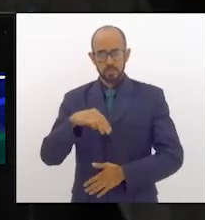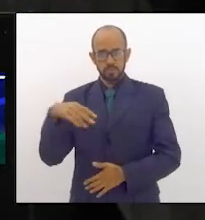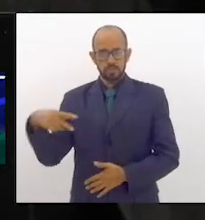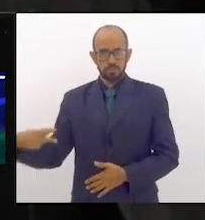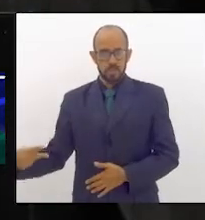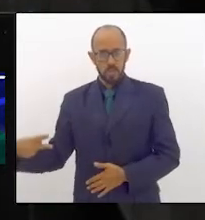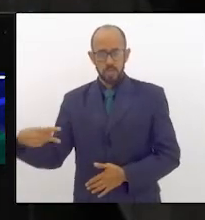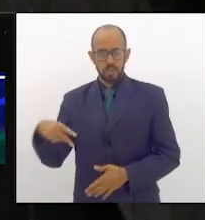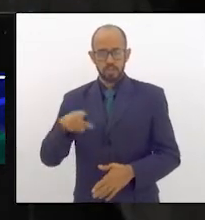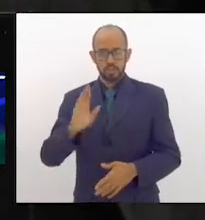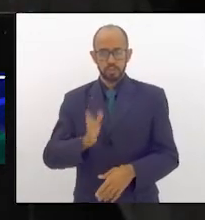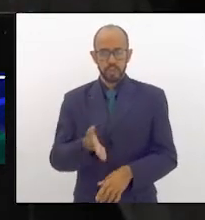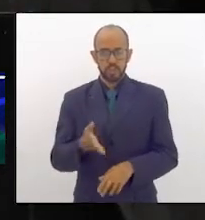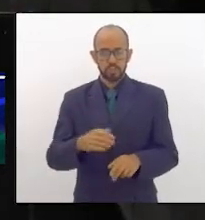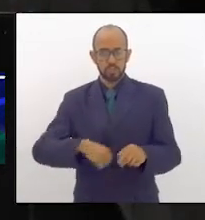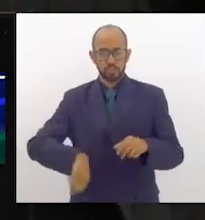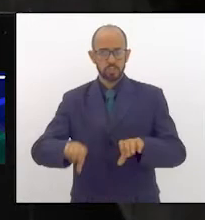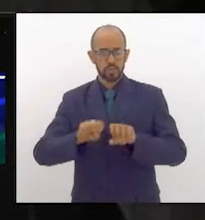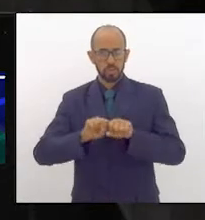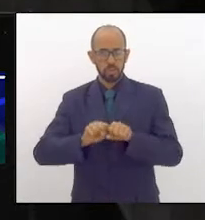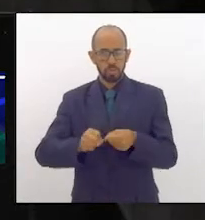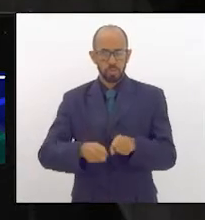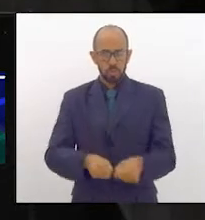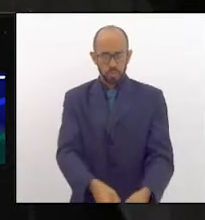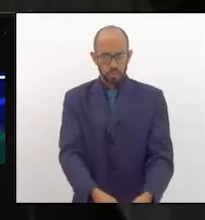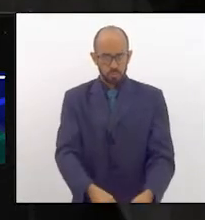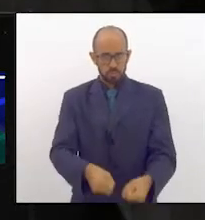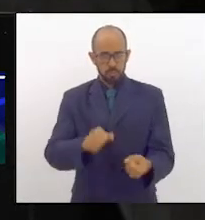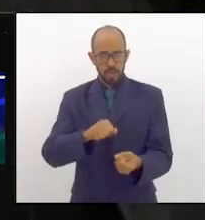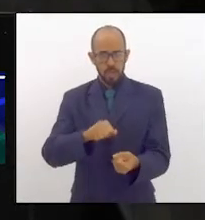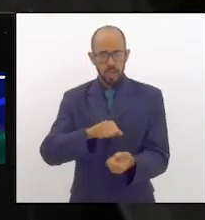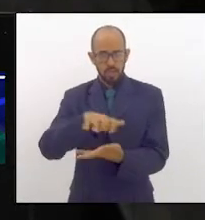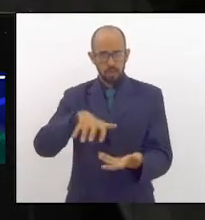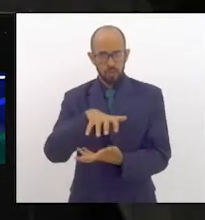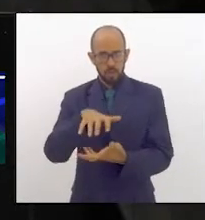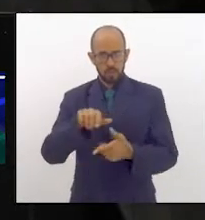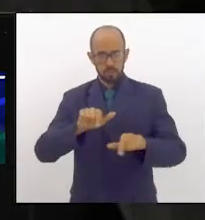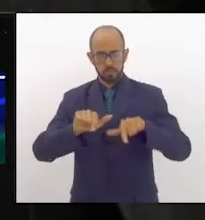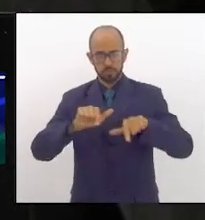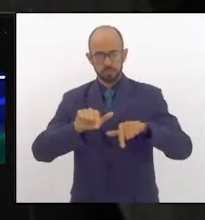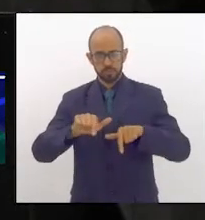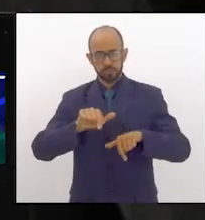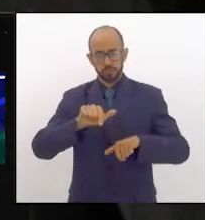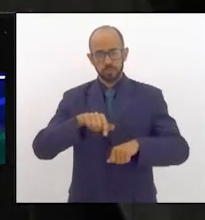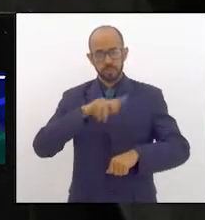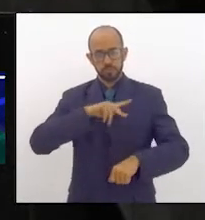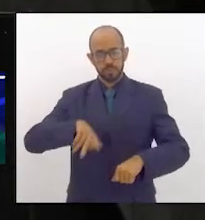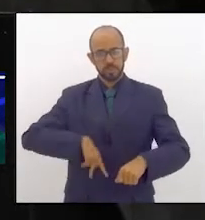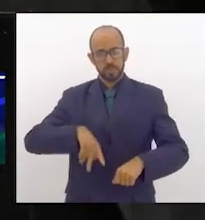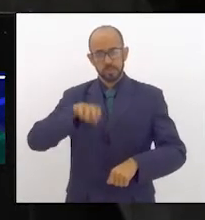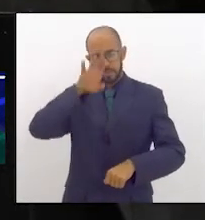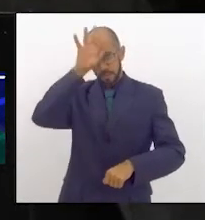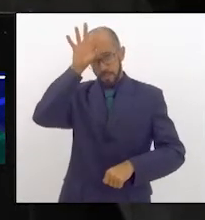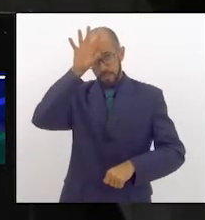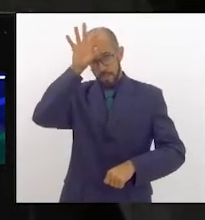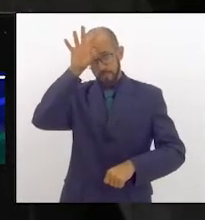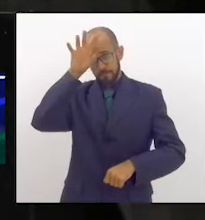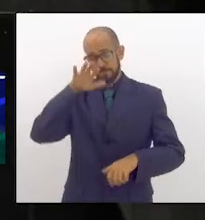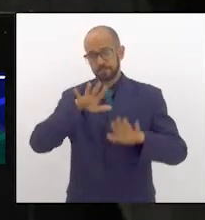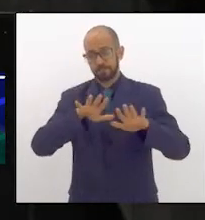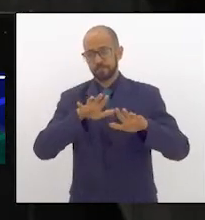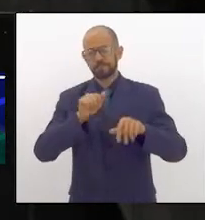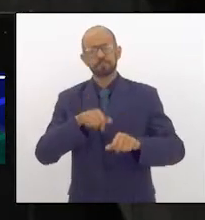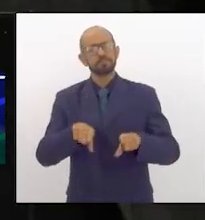já tinha sido mutilada pela reforma Trabalhista de temer mas não apenas isso vejam que coisa